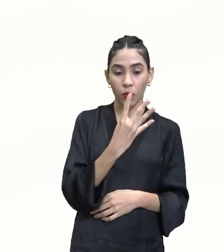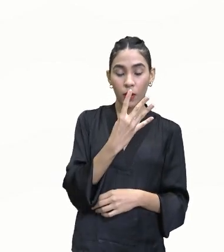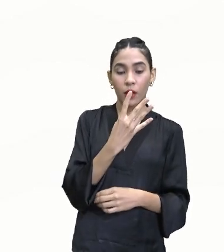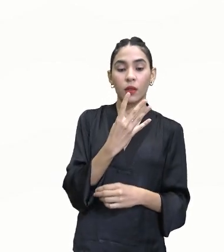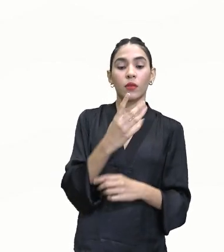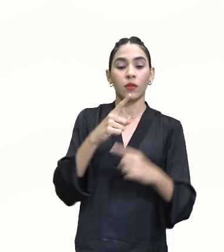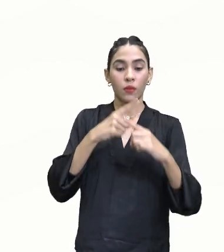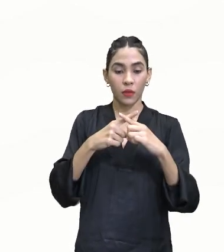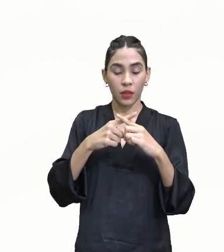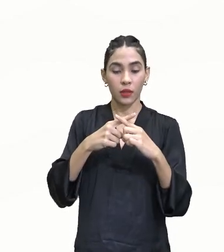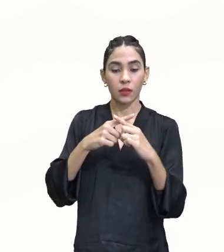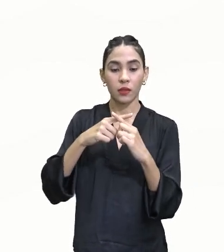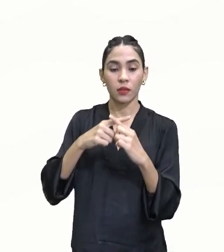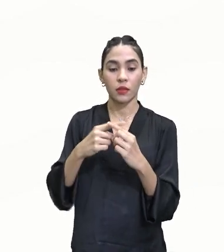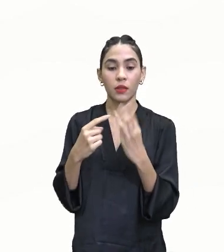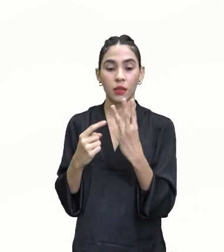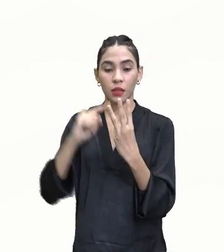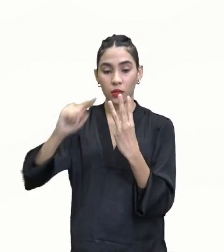vezes